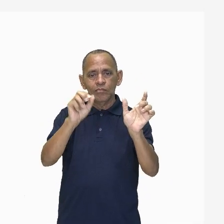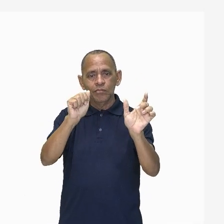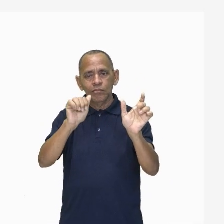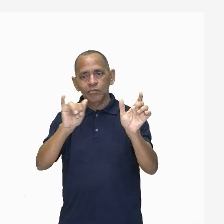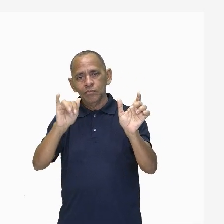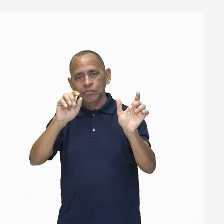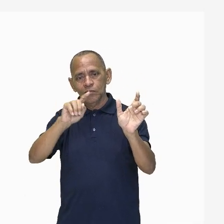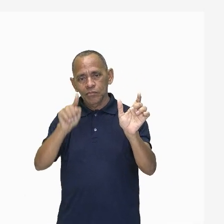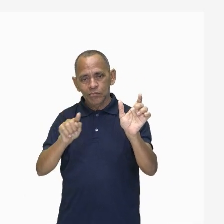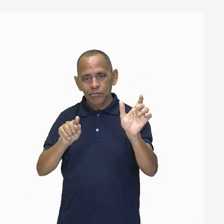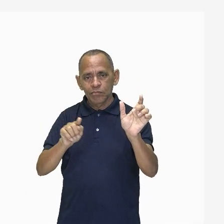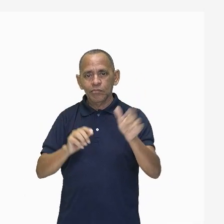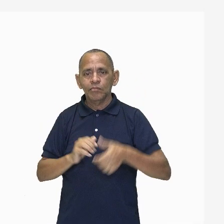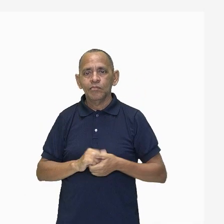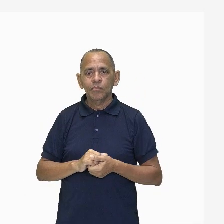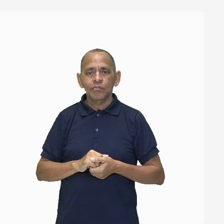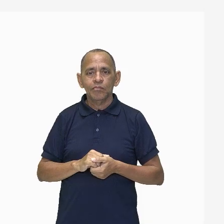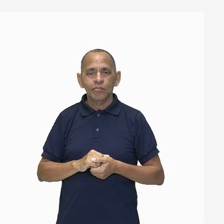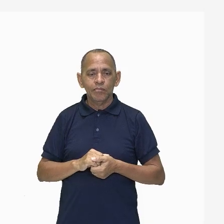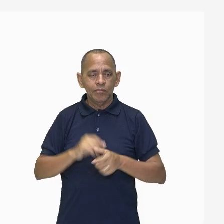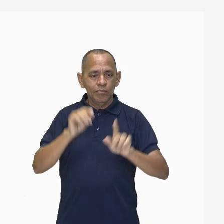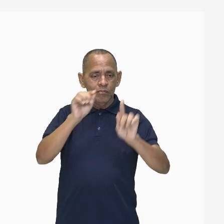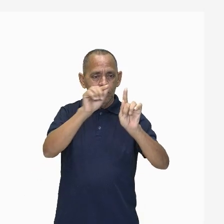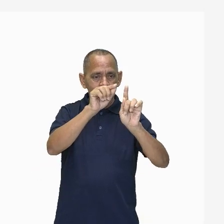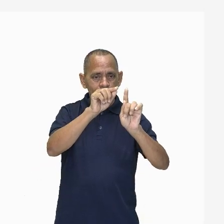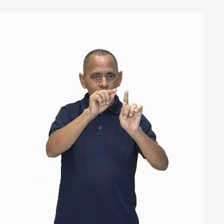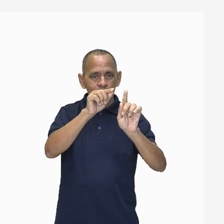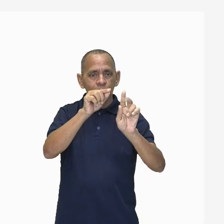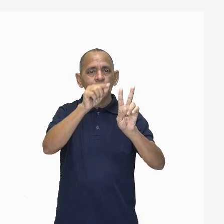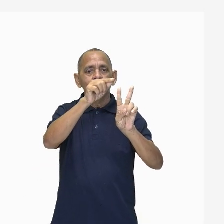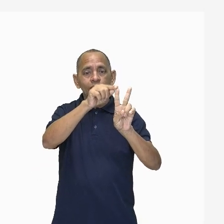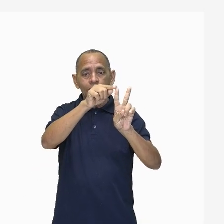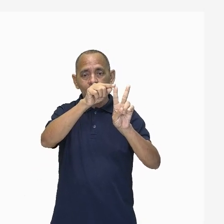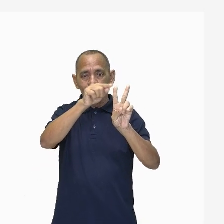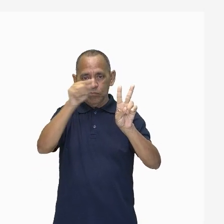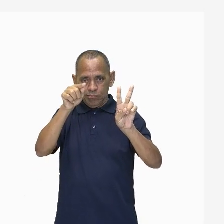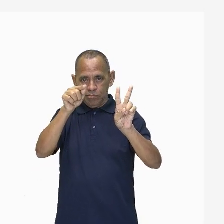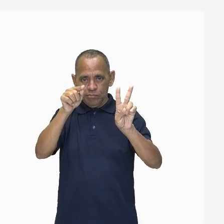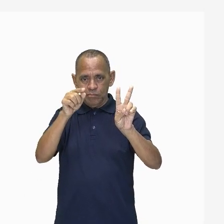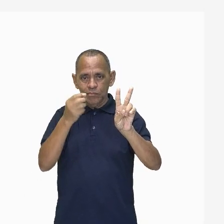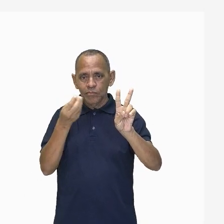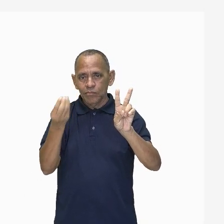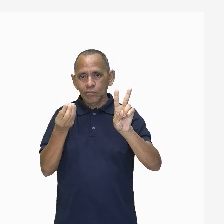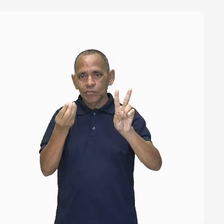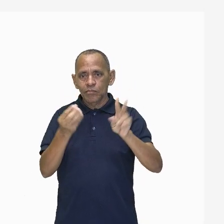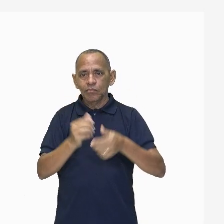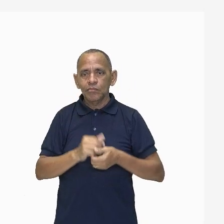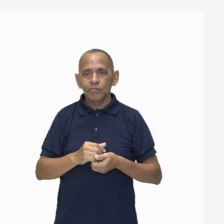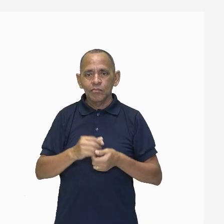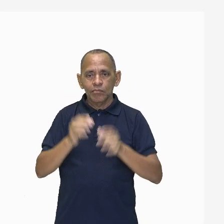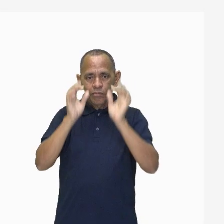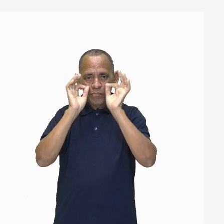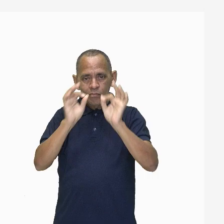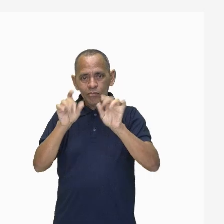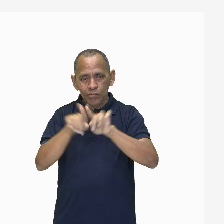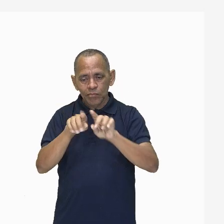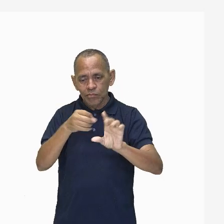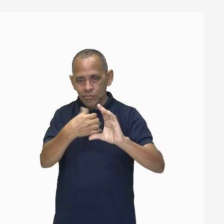isso significa? Nós vamos aprender agora, tá? Então, muita atenção nesse momento para as características do